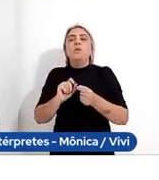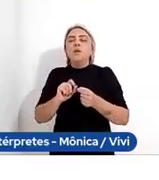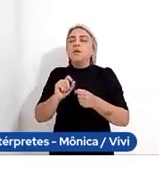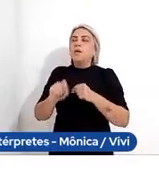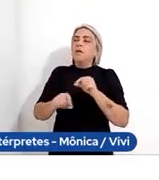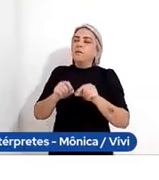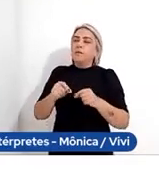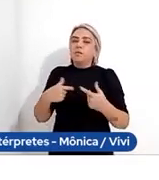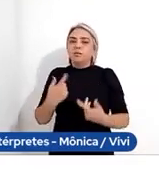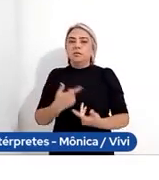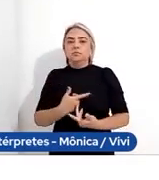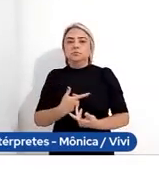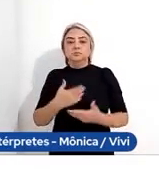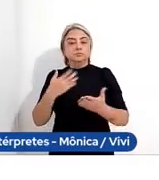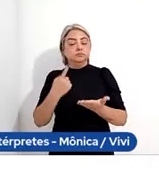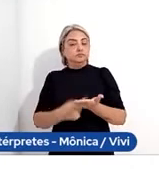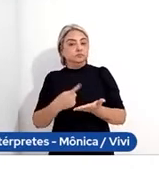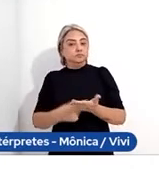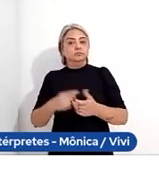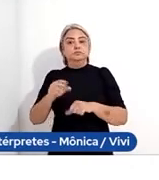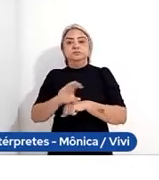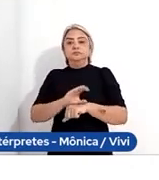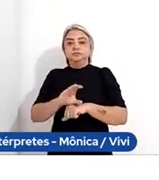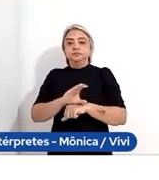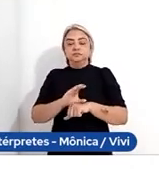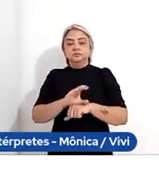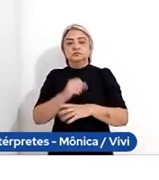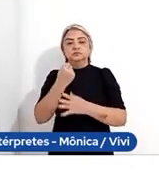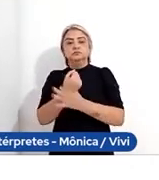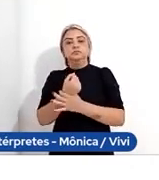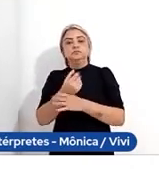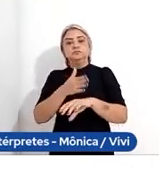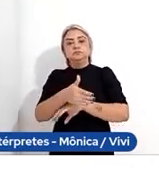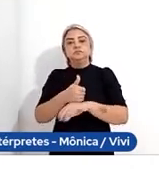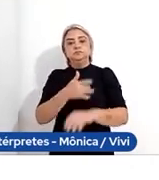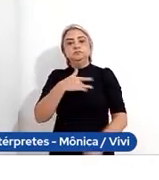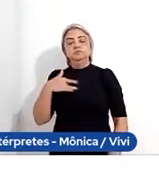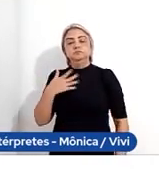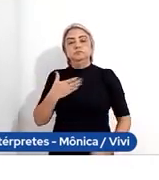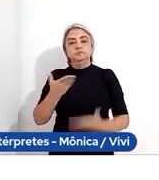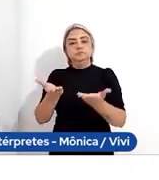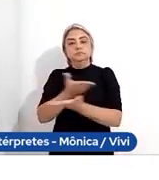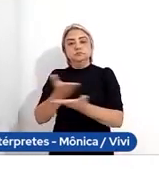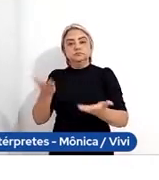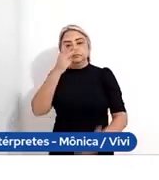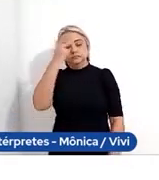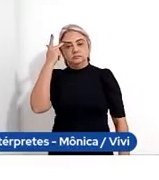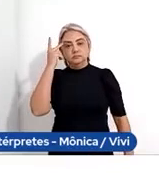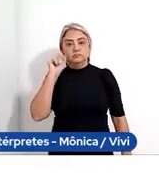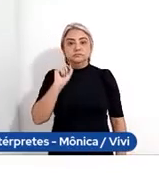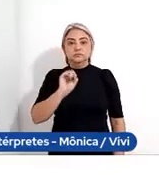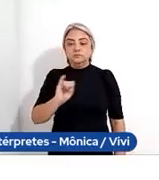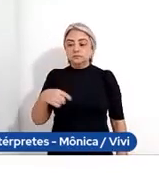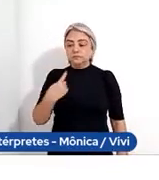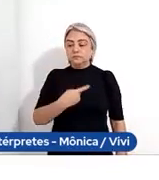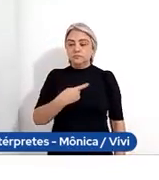país com um compromisso constitucional de garantir acesso à saúde para todos os seus habitantes, se a gente